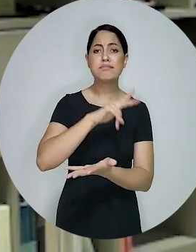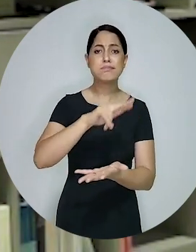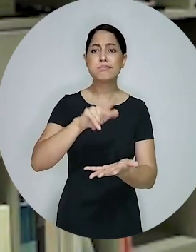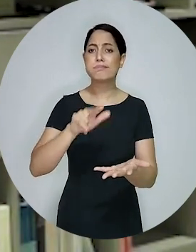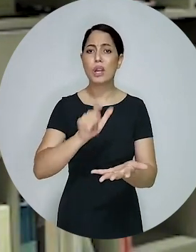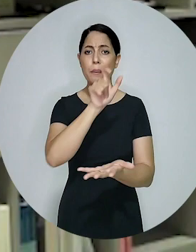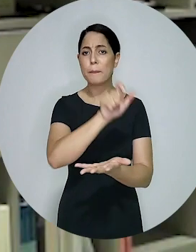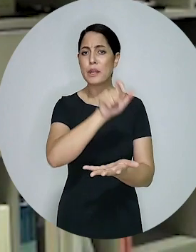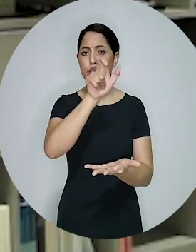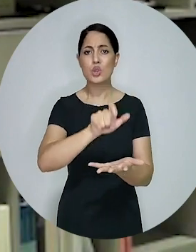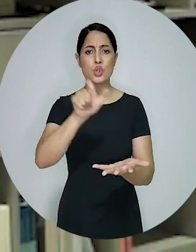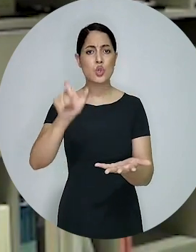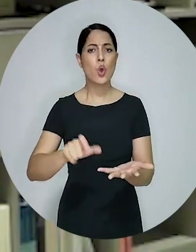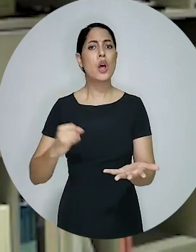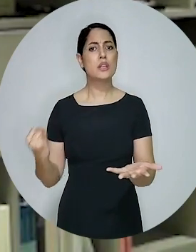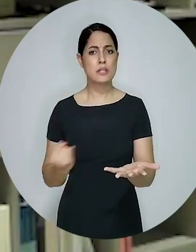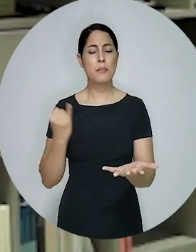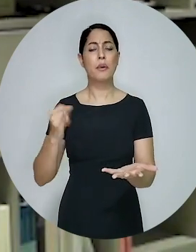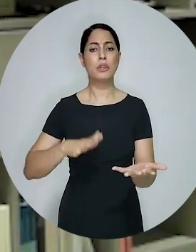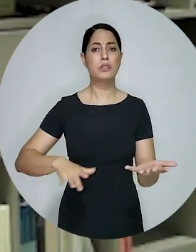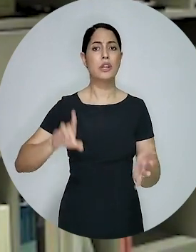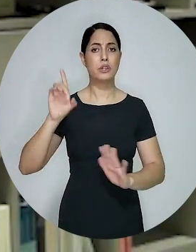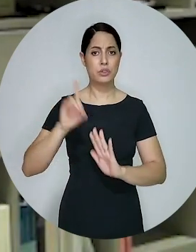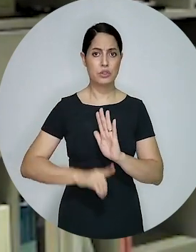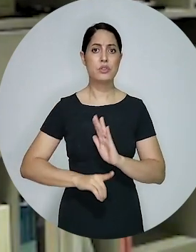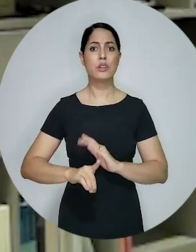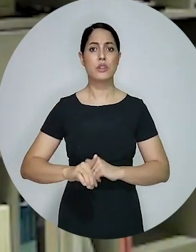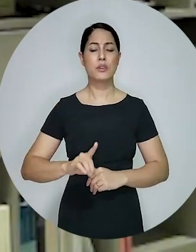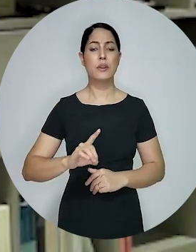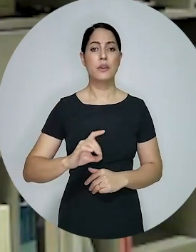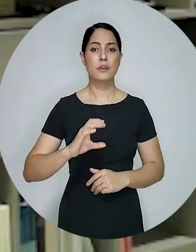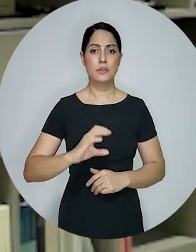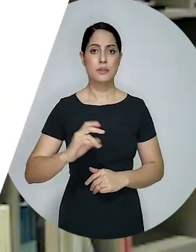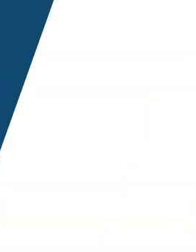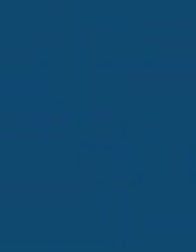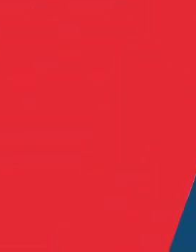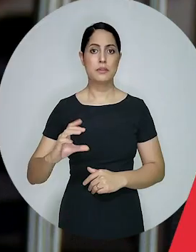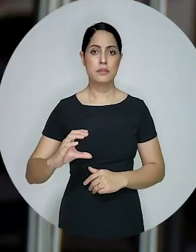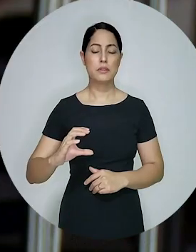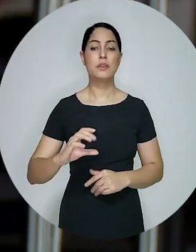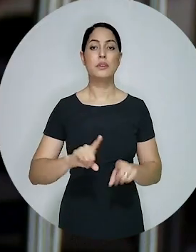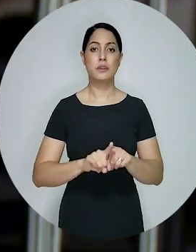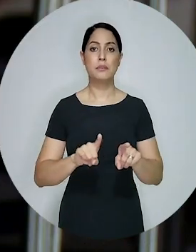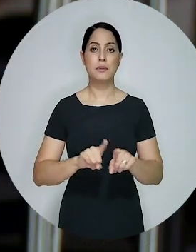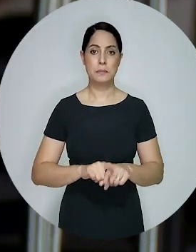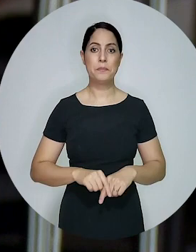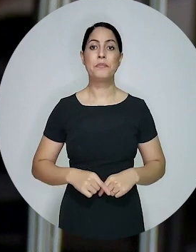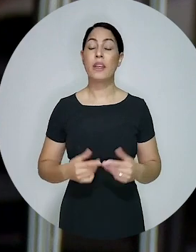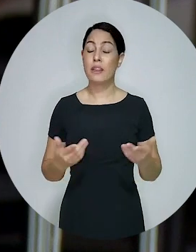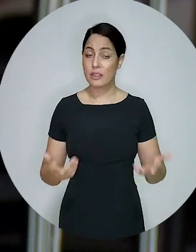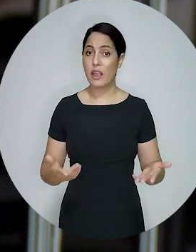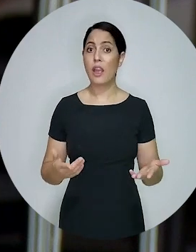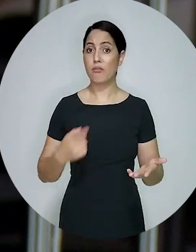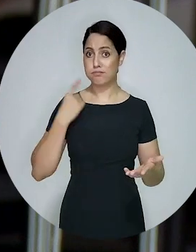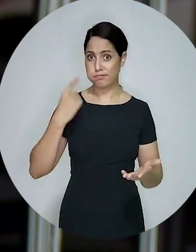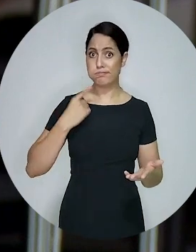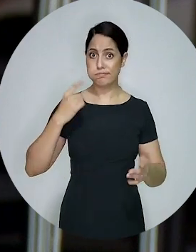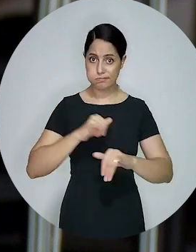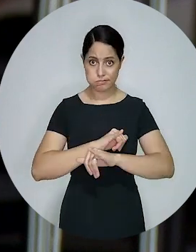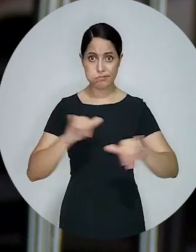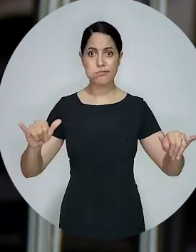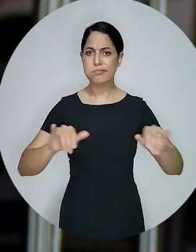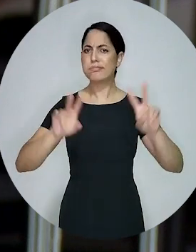maiores nomes do direito civil e do direito processual civil de todo o Brasil. A OAB Nacional ajuizou no Supremo